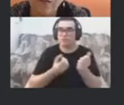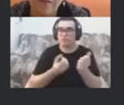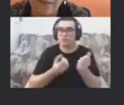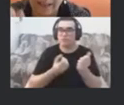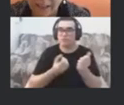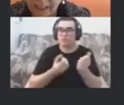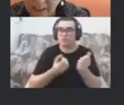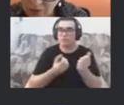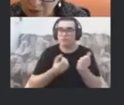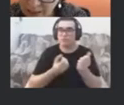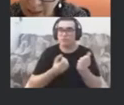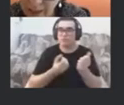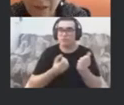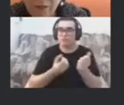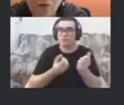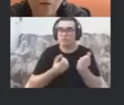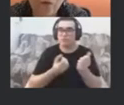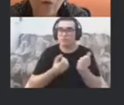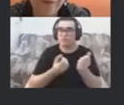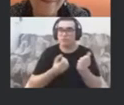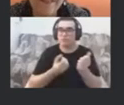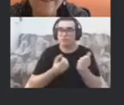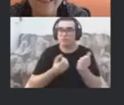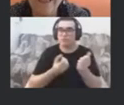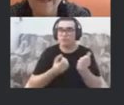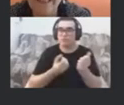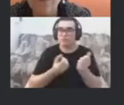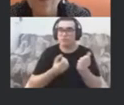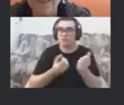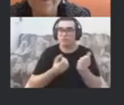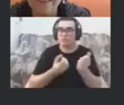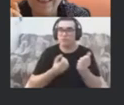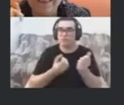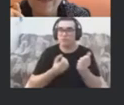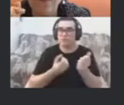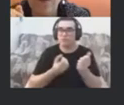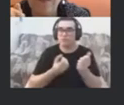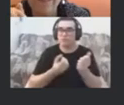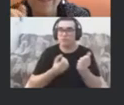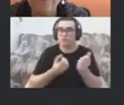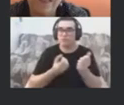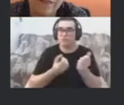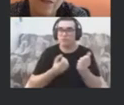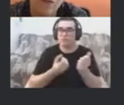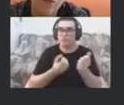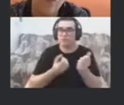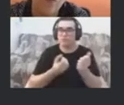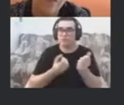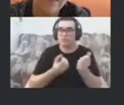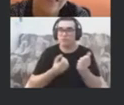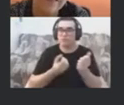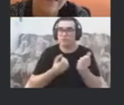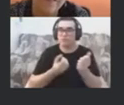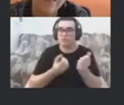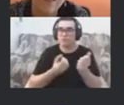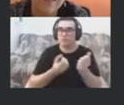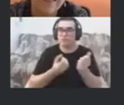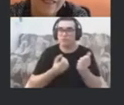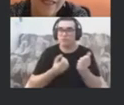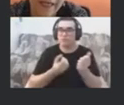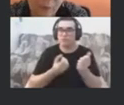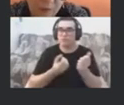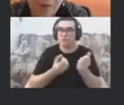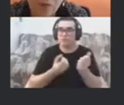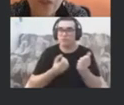essas amostras que a gente recebe em soluções, e esses elementos têm que estar na forma livre nessas soluções, tá? Então, aí